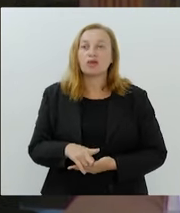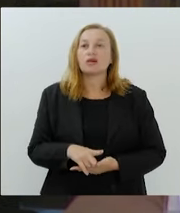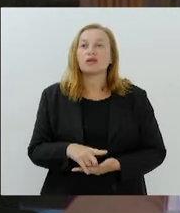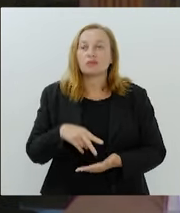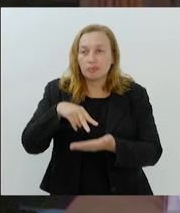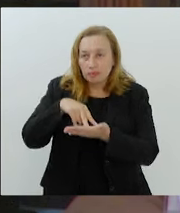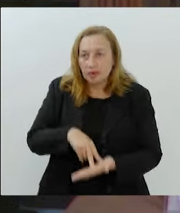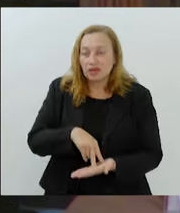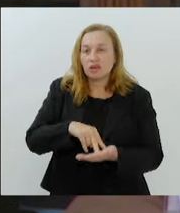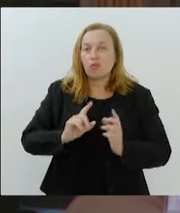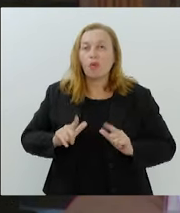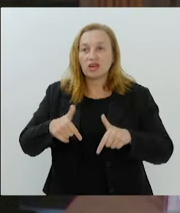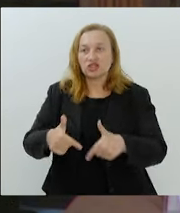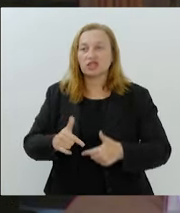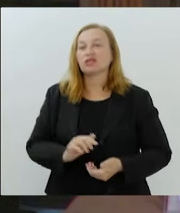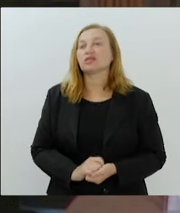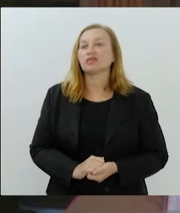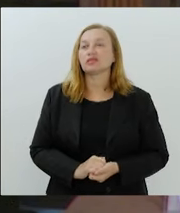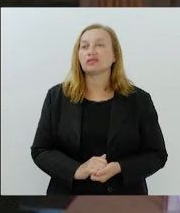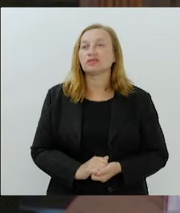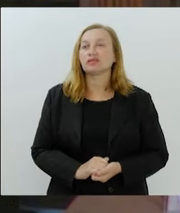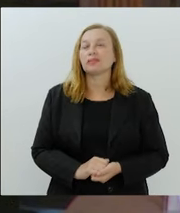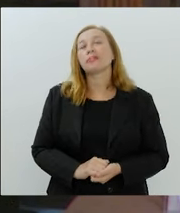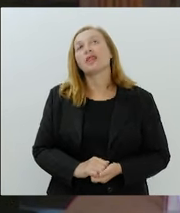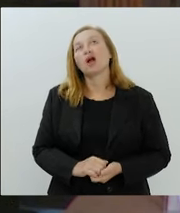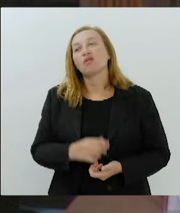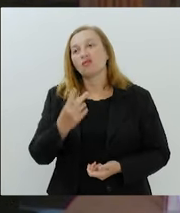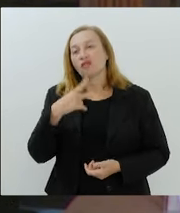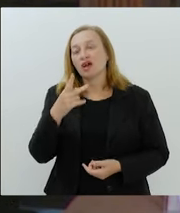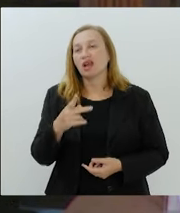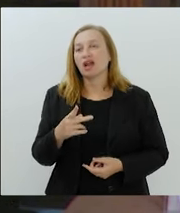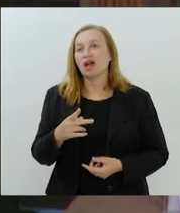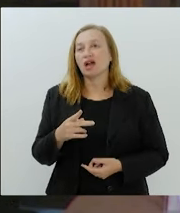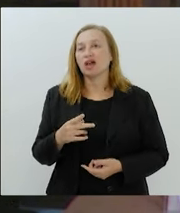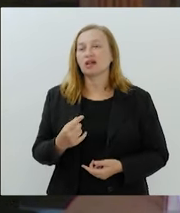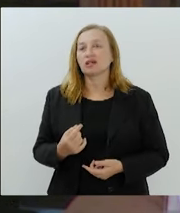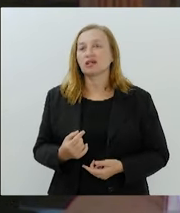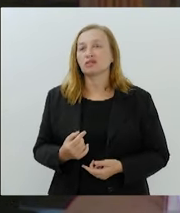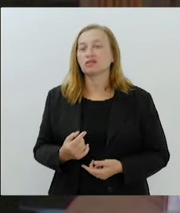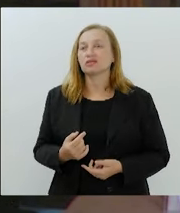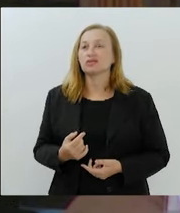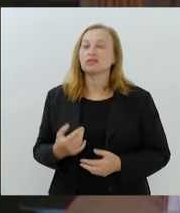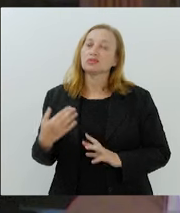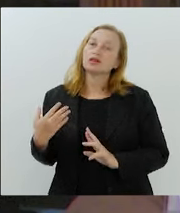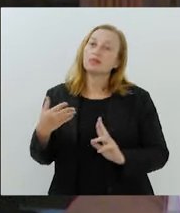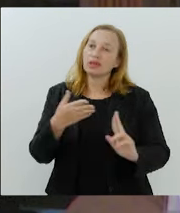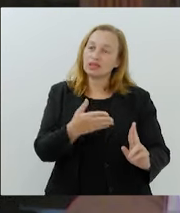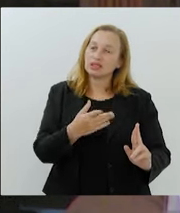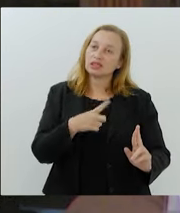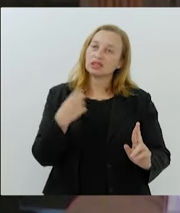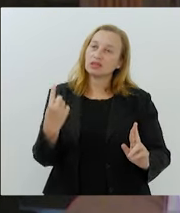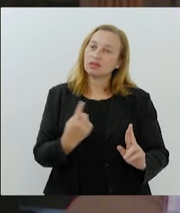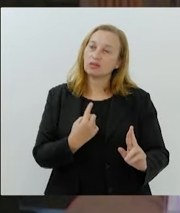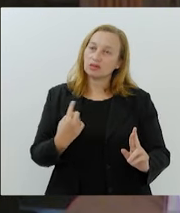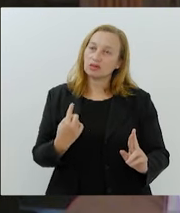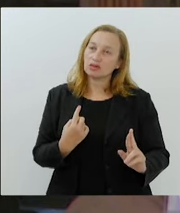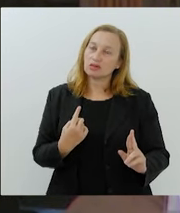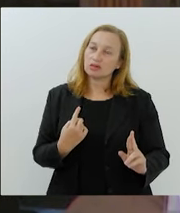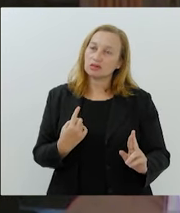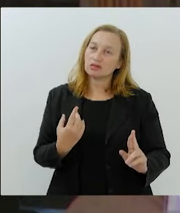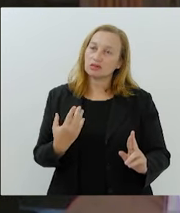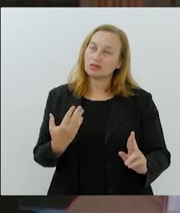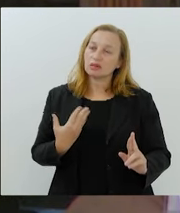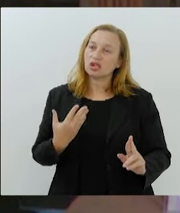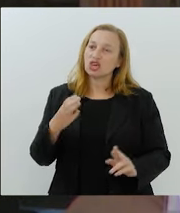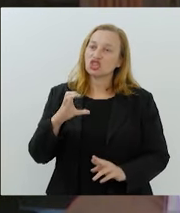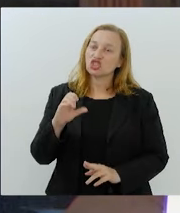com atitude. E aí eu vou trazer um dos militantes símbolos da nossa nação, que é Chico Mendes, que